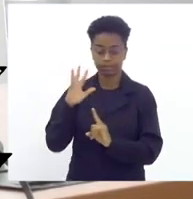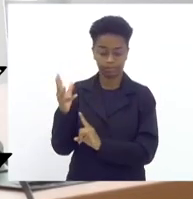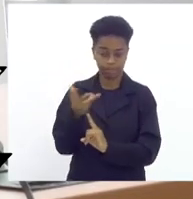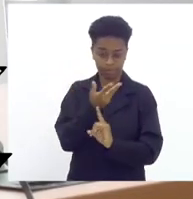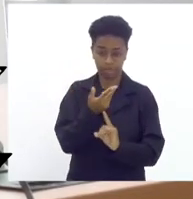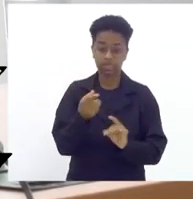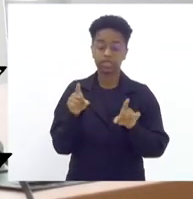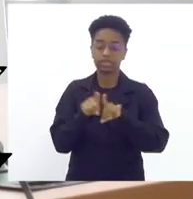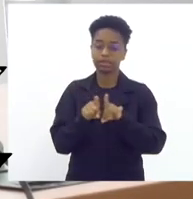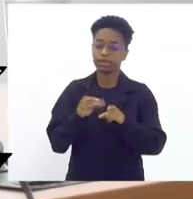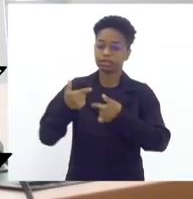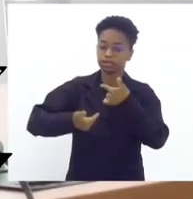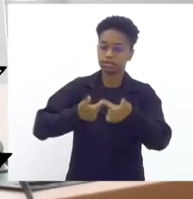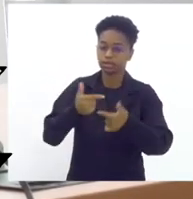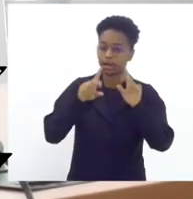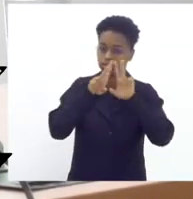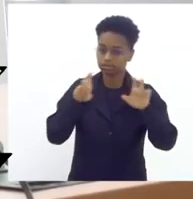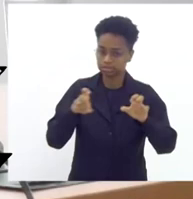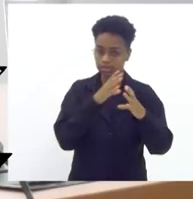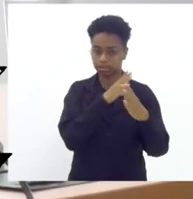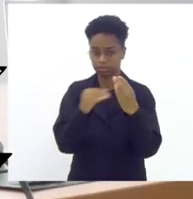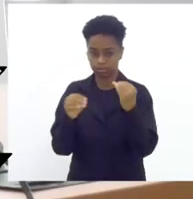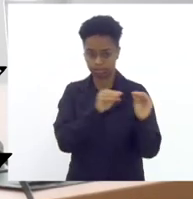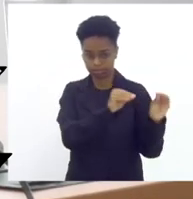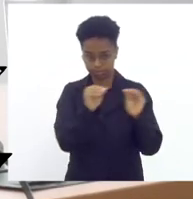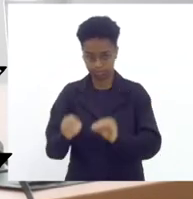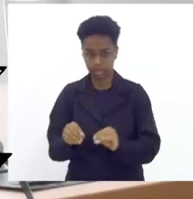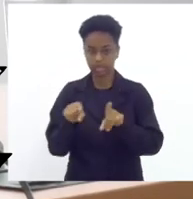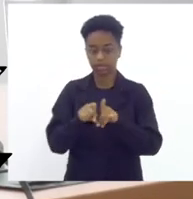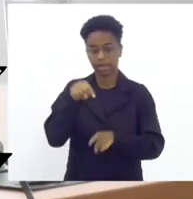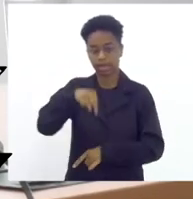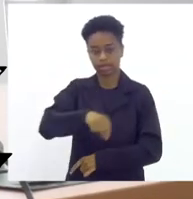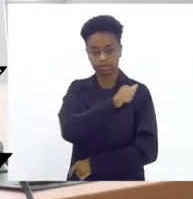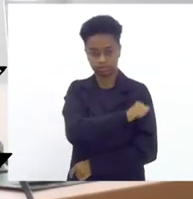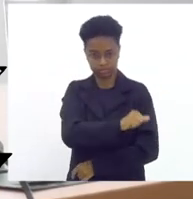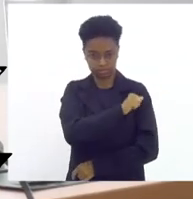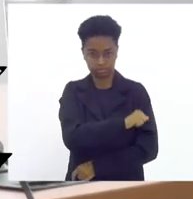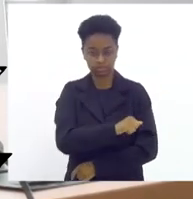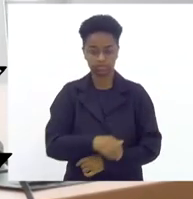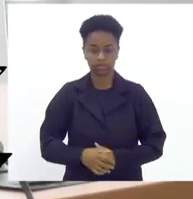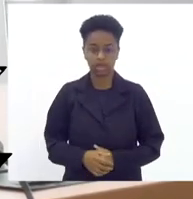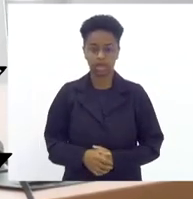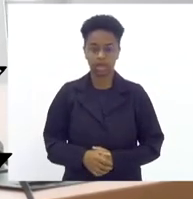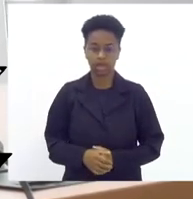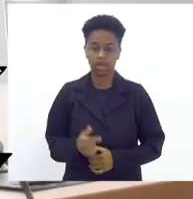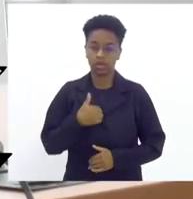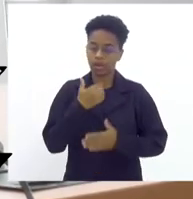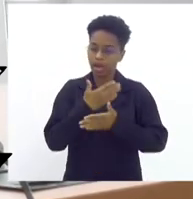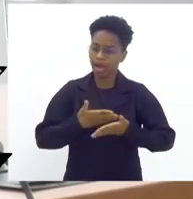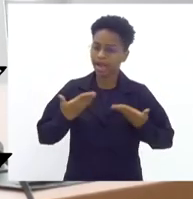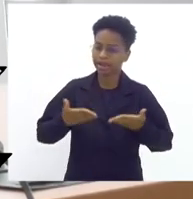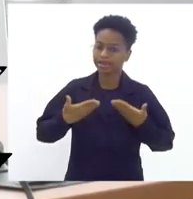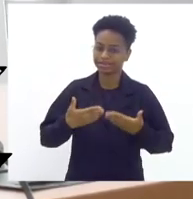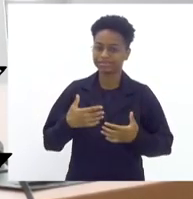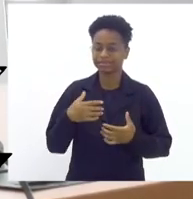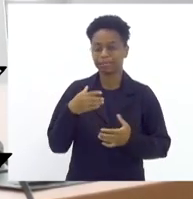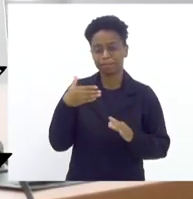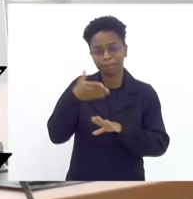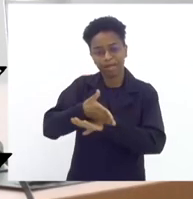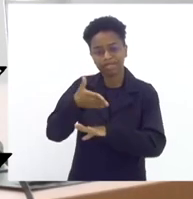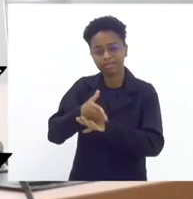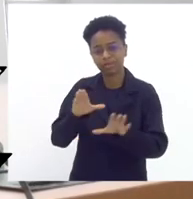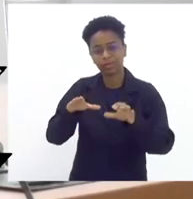Refúgio migração e a Patrícia aqui no Rio de Janeiro na nossa Seccional eu tiver alegria de participar do GT de